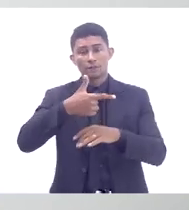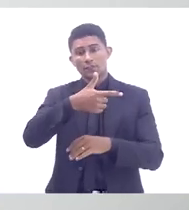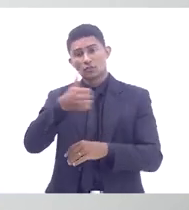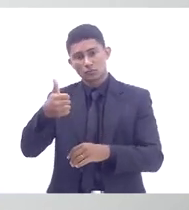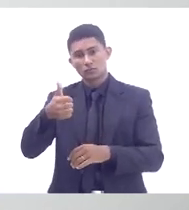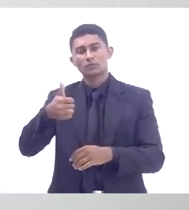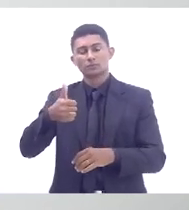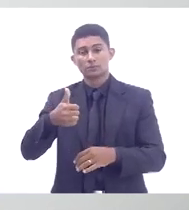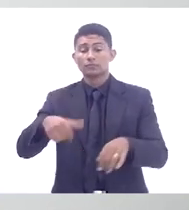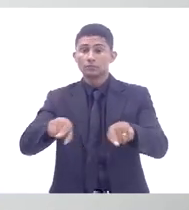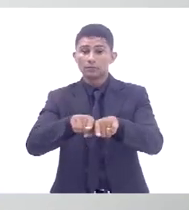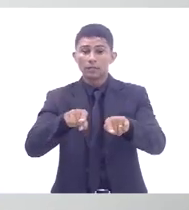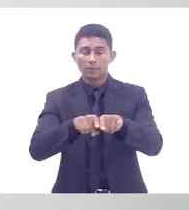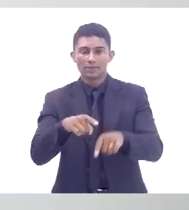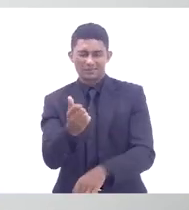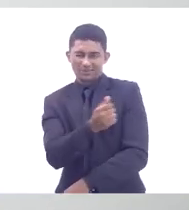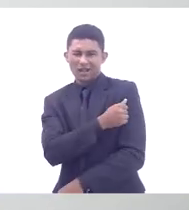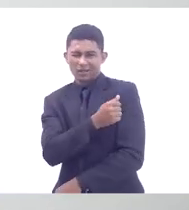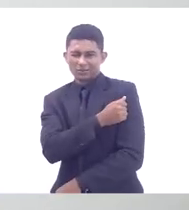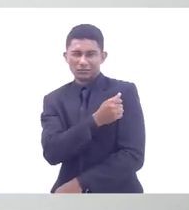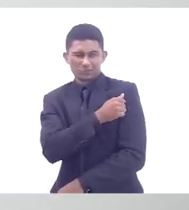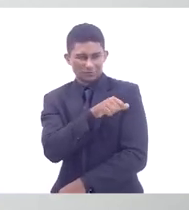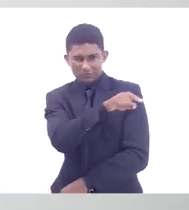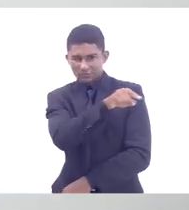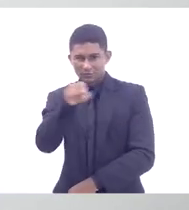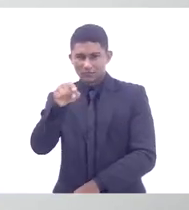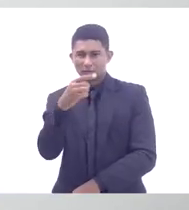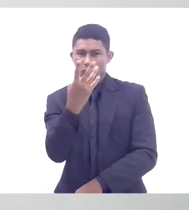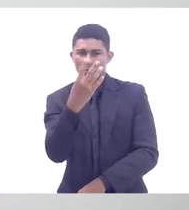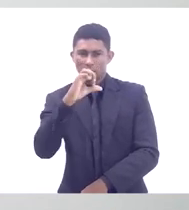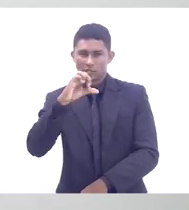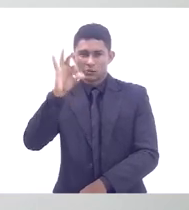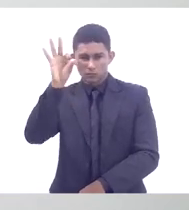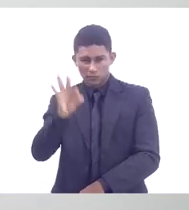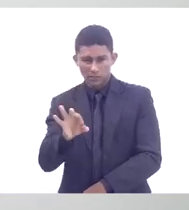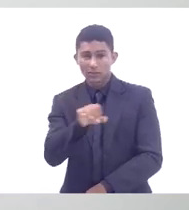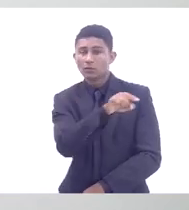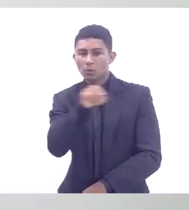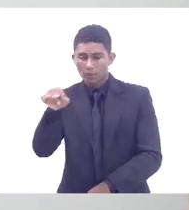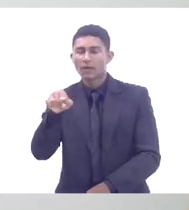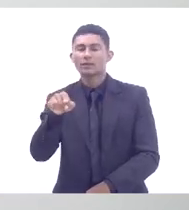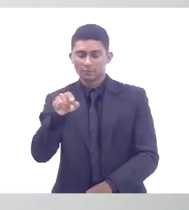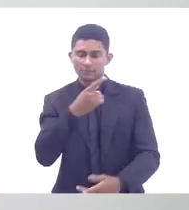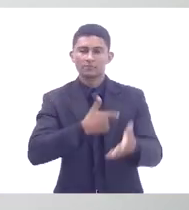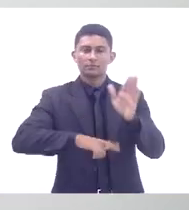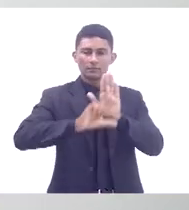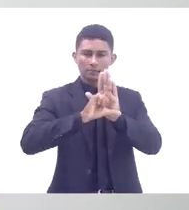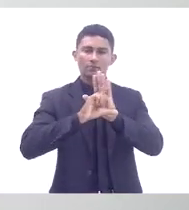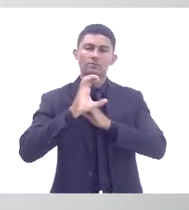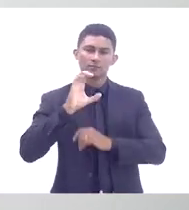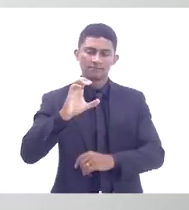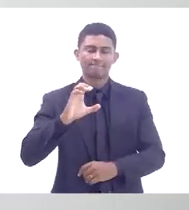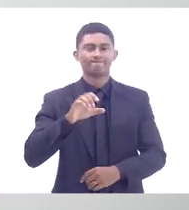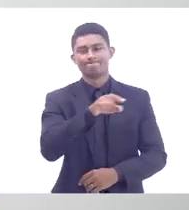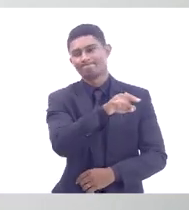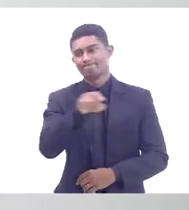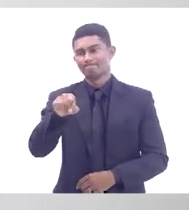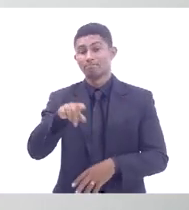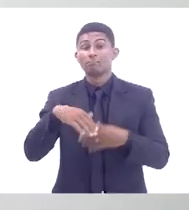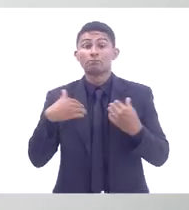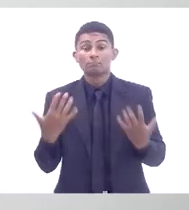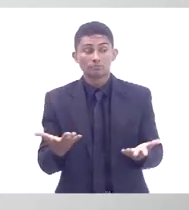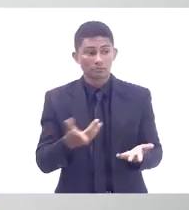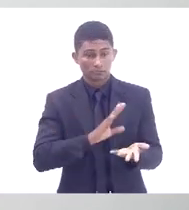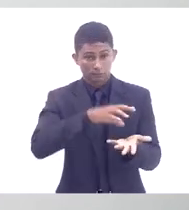dos nossos alunos da graduação som alunos cotistas evidenciando Anton compromisso que